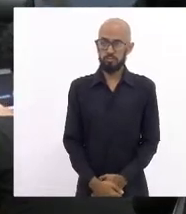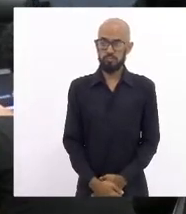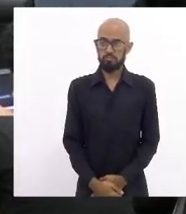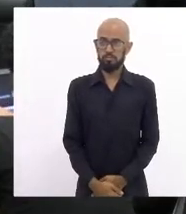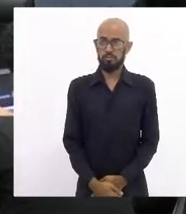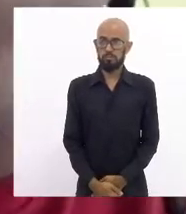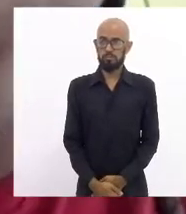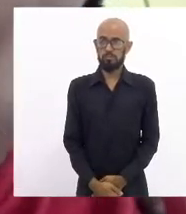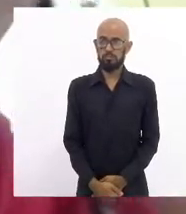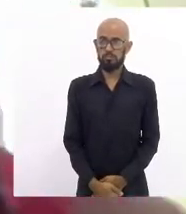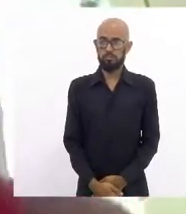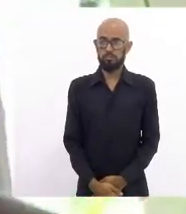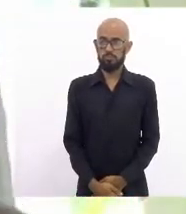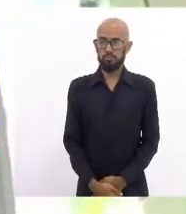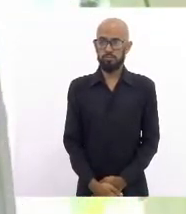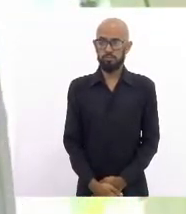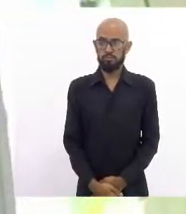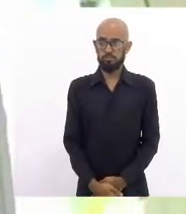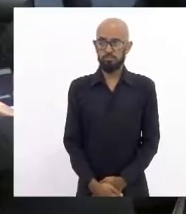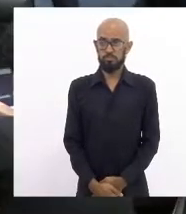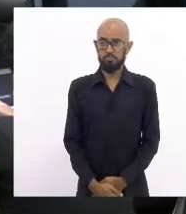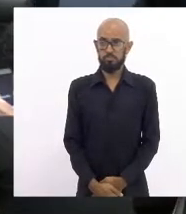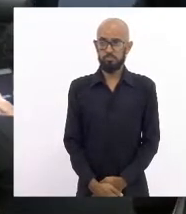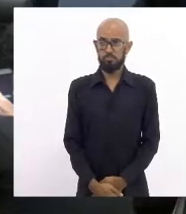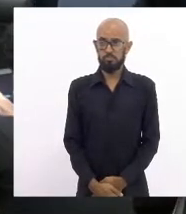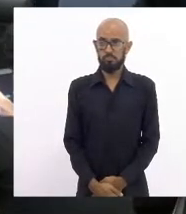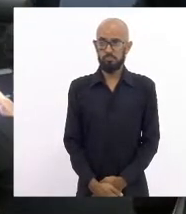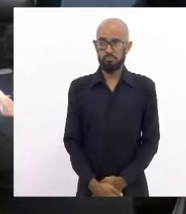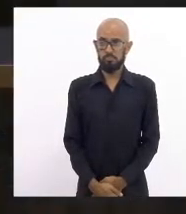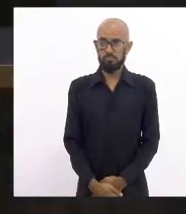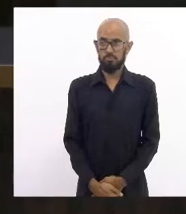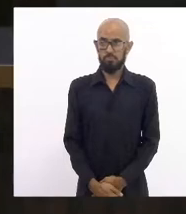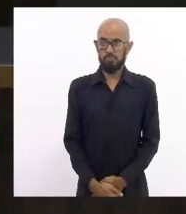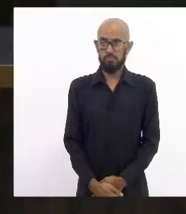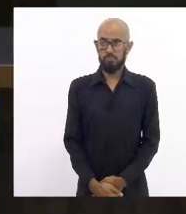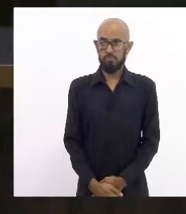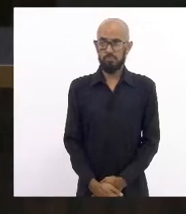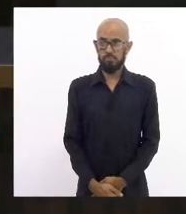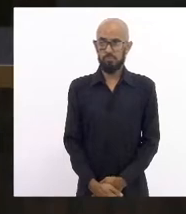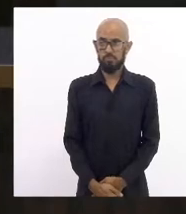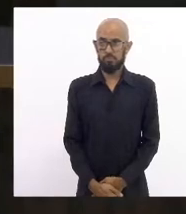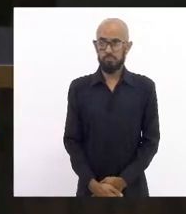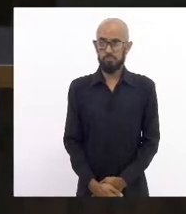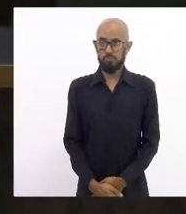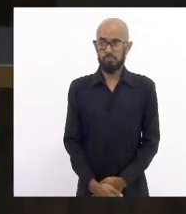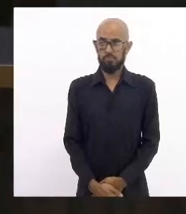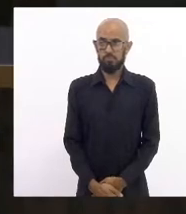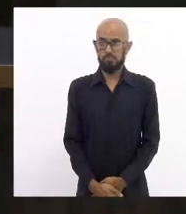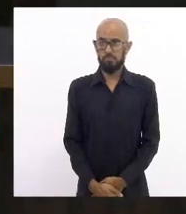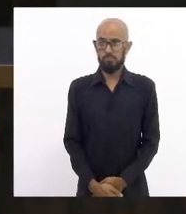Boa tarde, presidente Dionísio. Boa tarde. Vê se chega mais alguém.